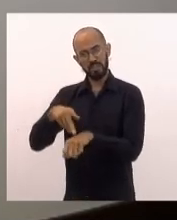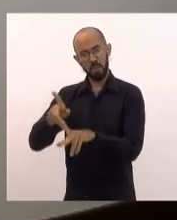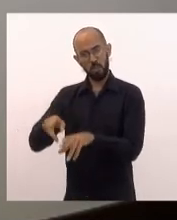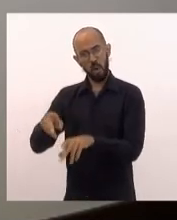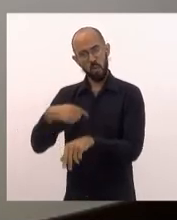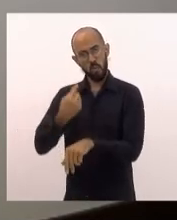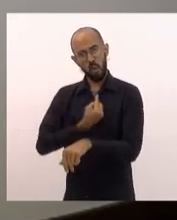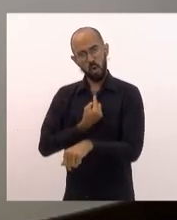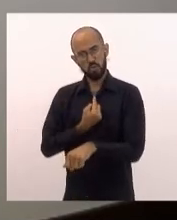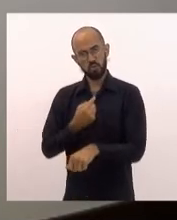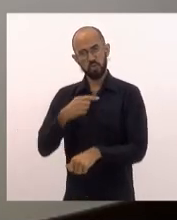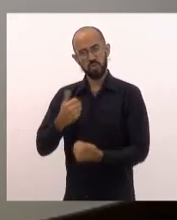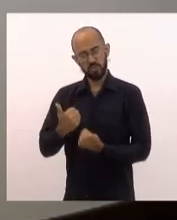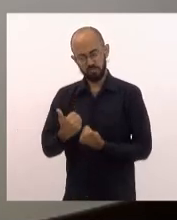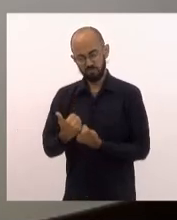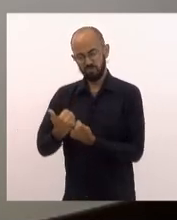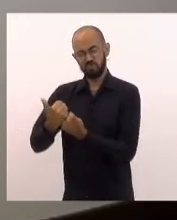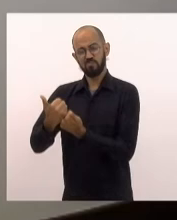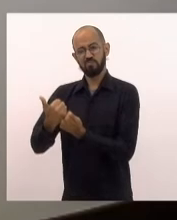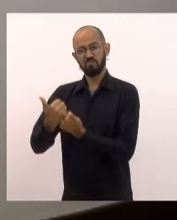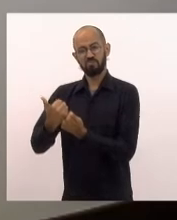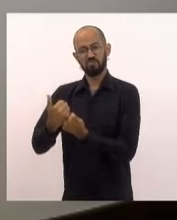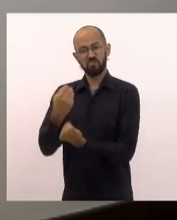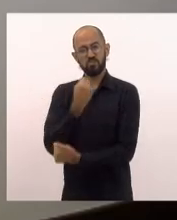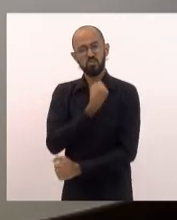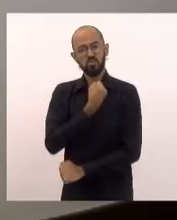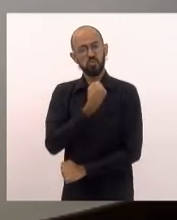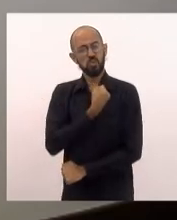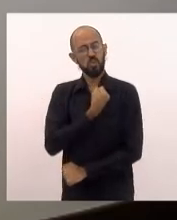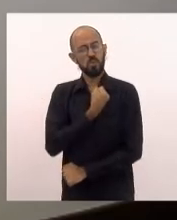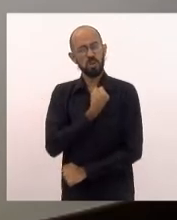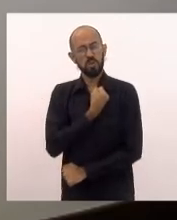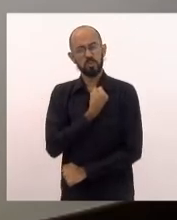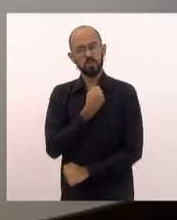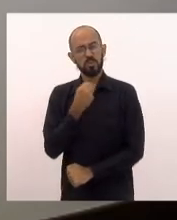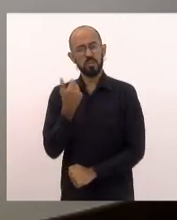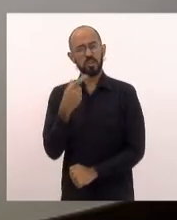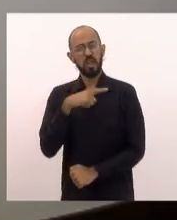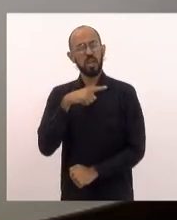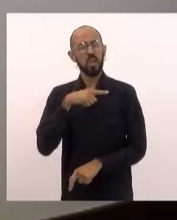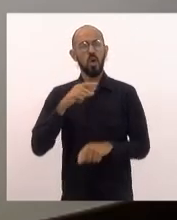ostentou durante séculos números absolutamente